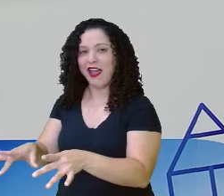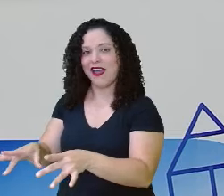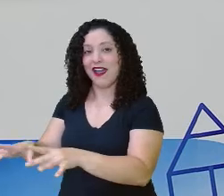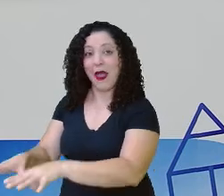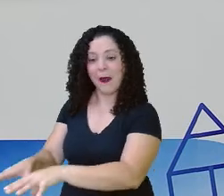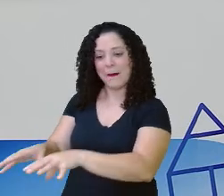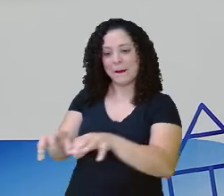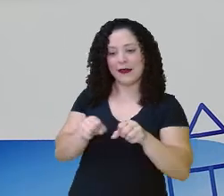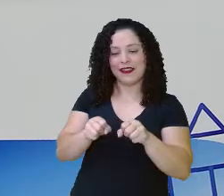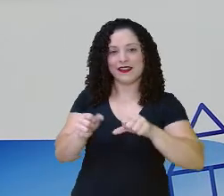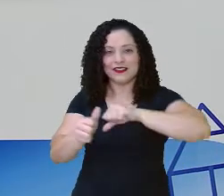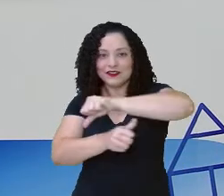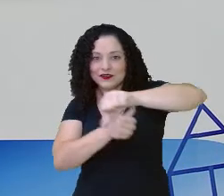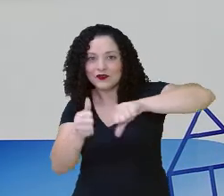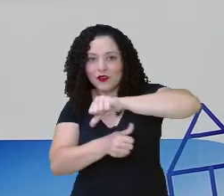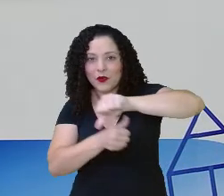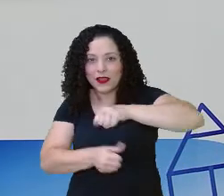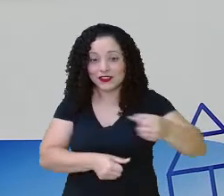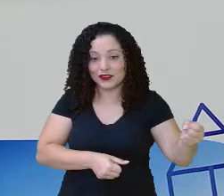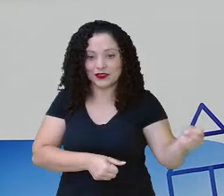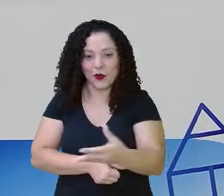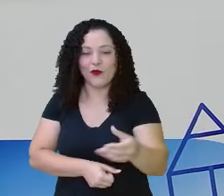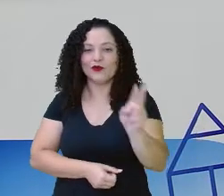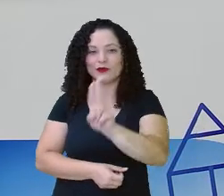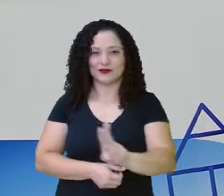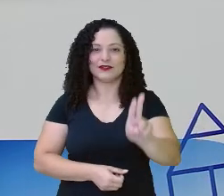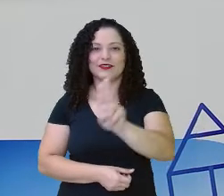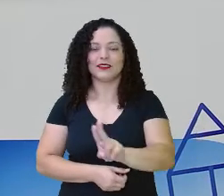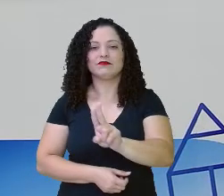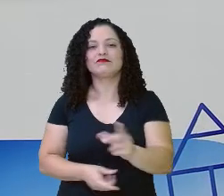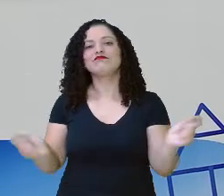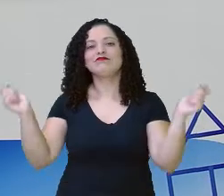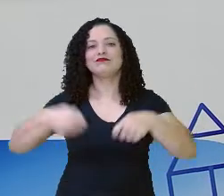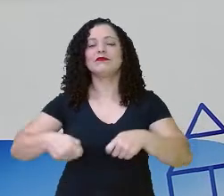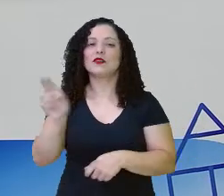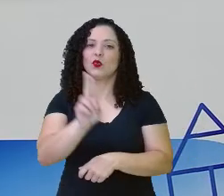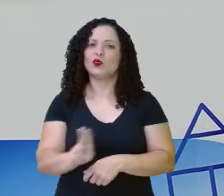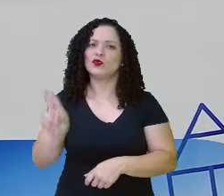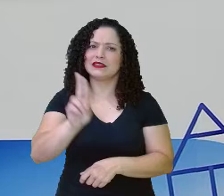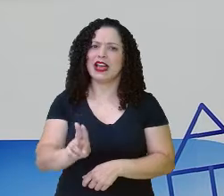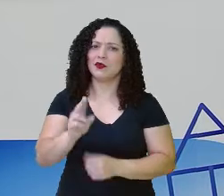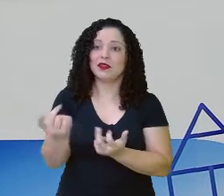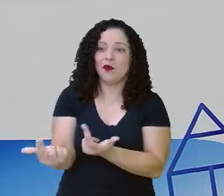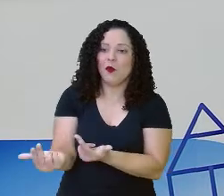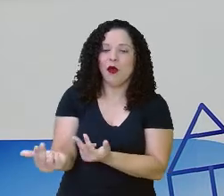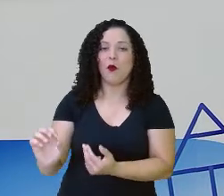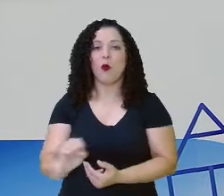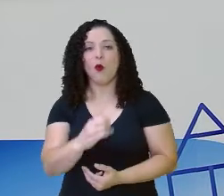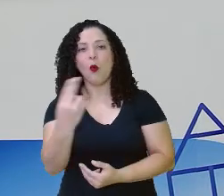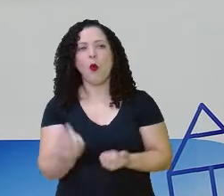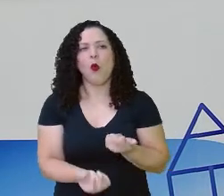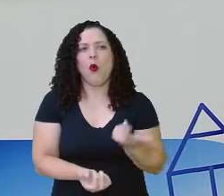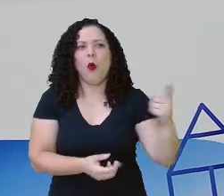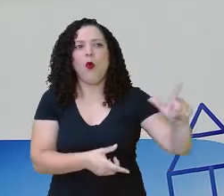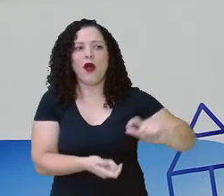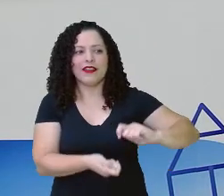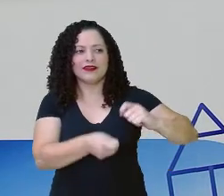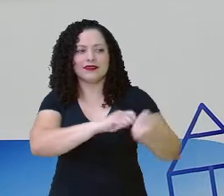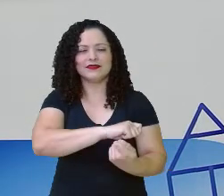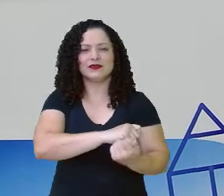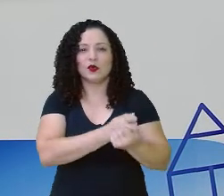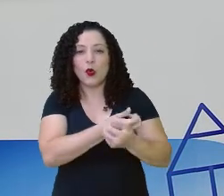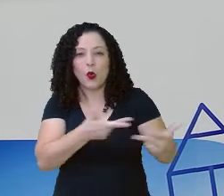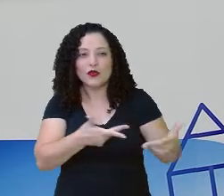reutilizá-lo. Ele pode ser reutilizado tendo uma mesma função, ou a gente pode dar uma outra função a esse